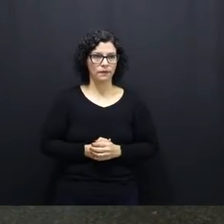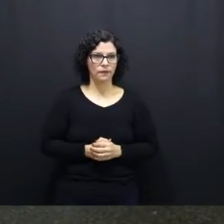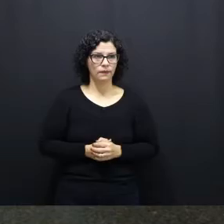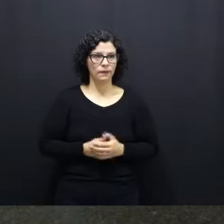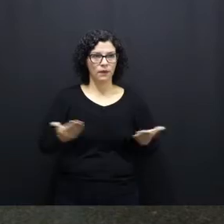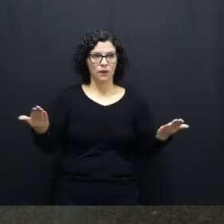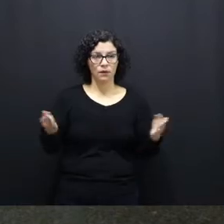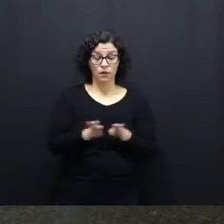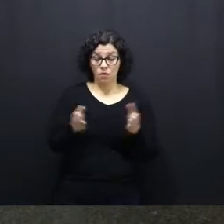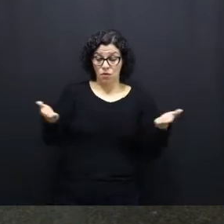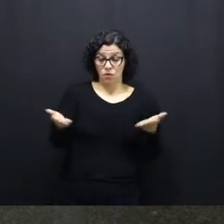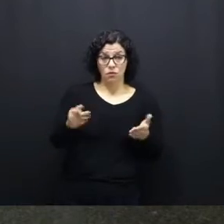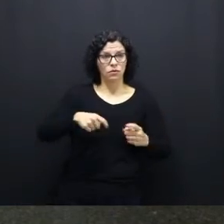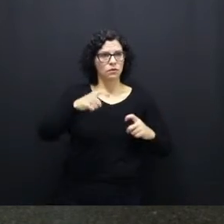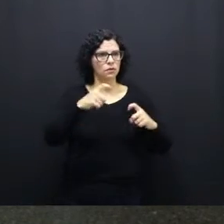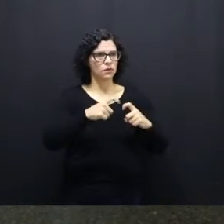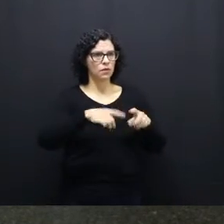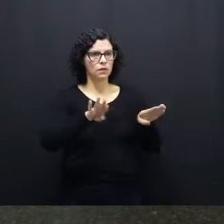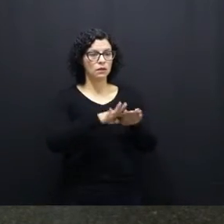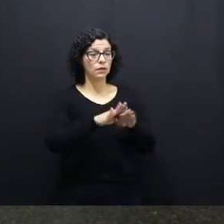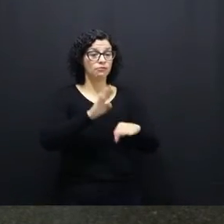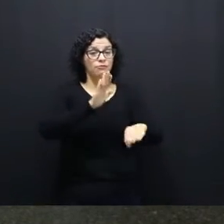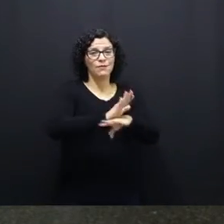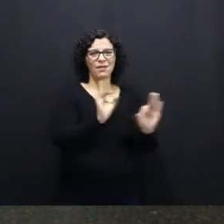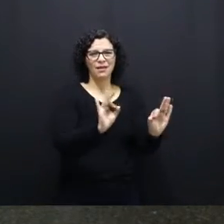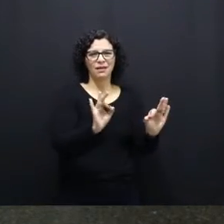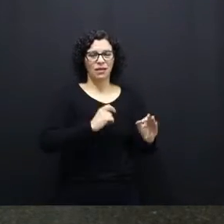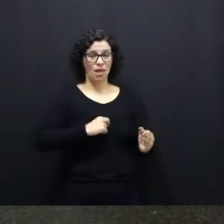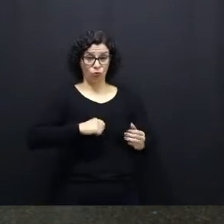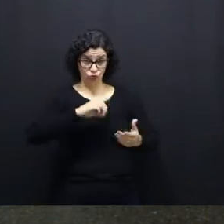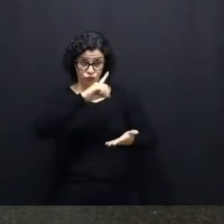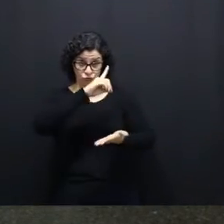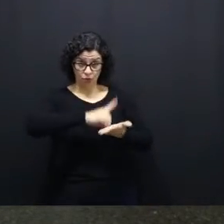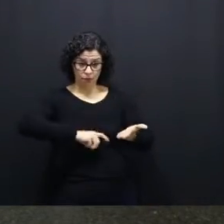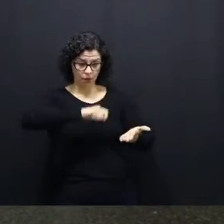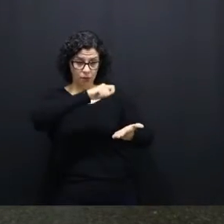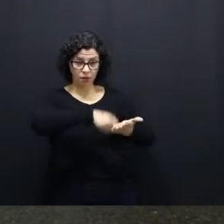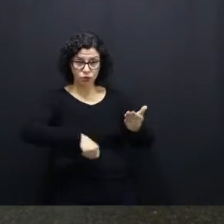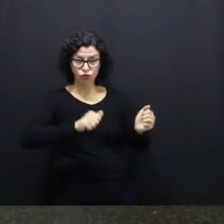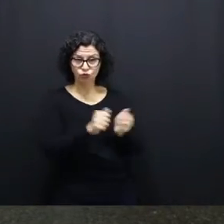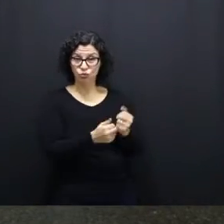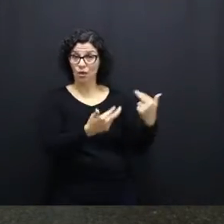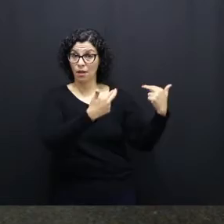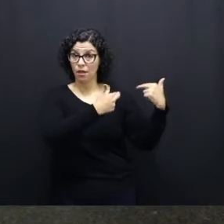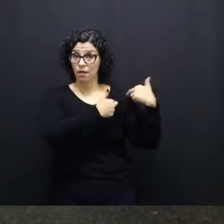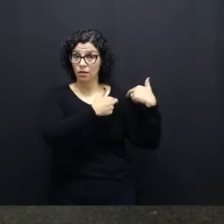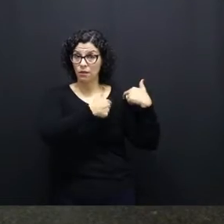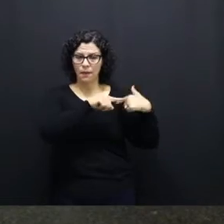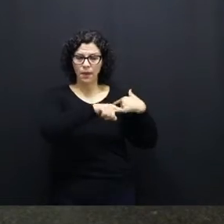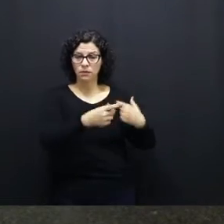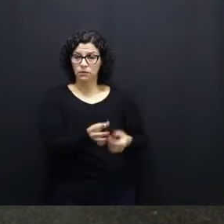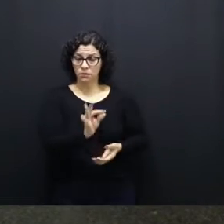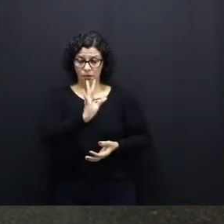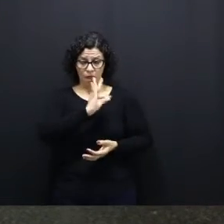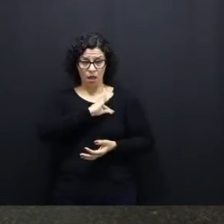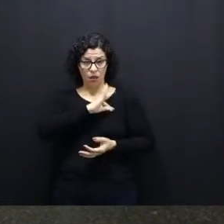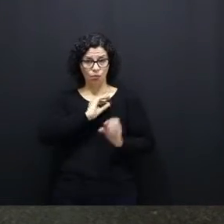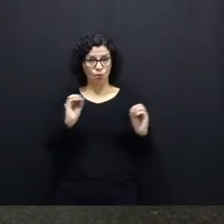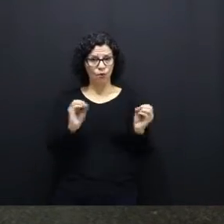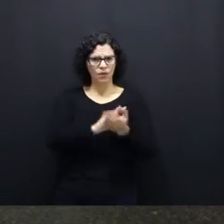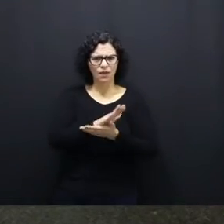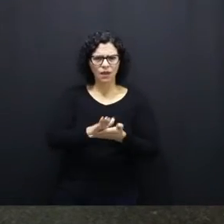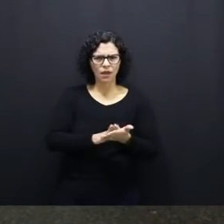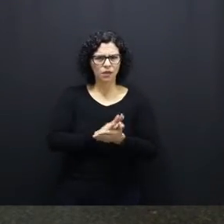é só que hoje ele também não tem incentivo ele vai assinar junto com o médico residente mas o incentivo que ele